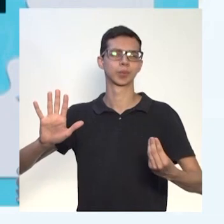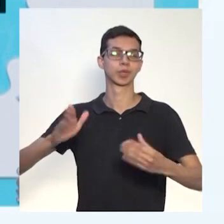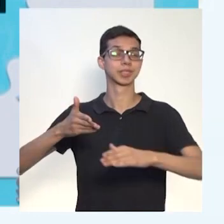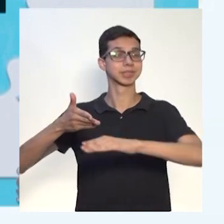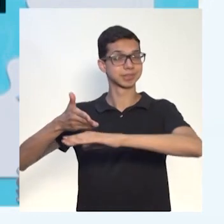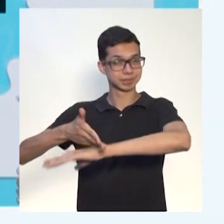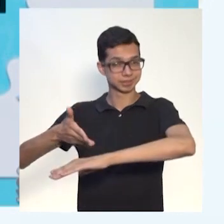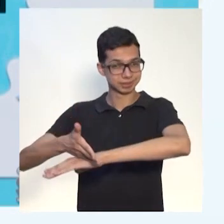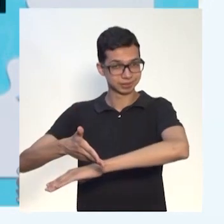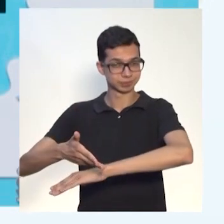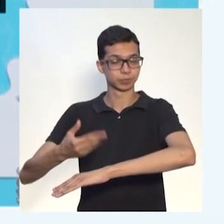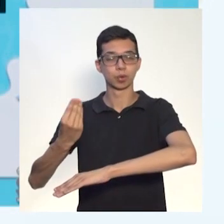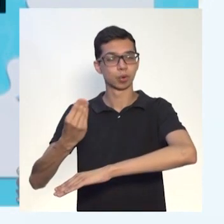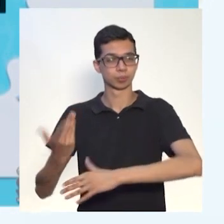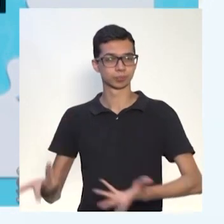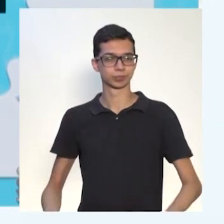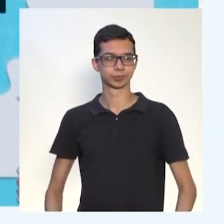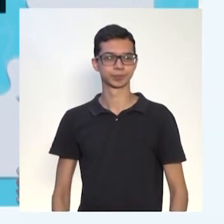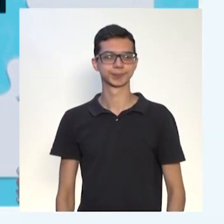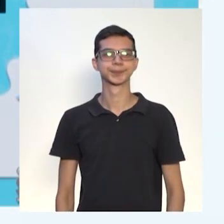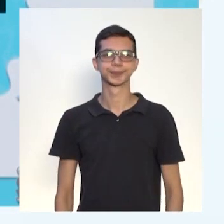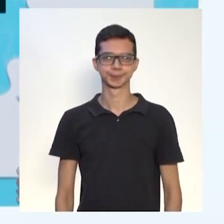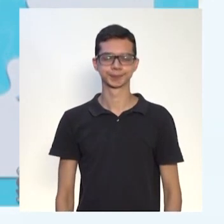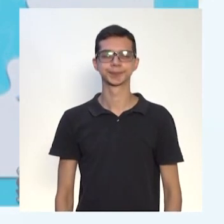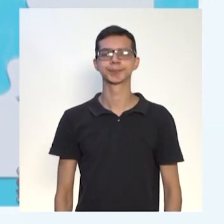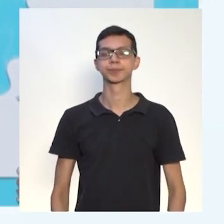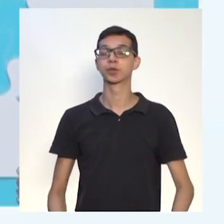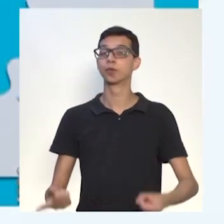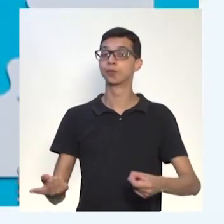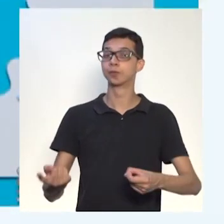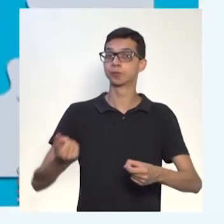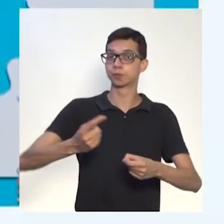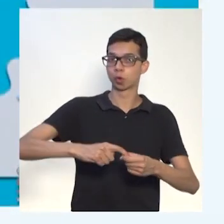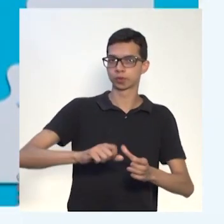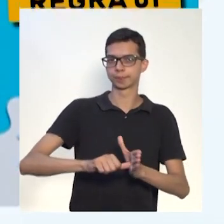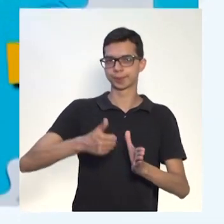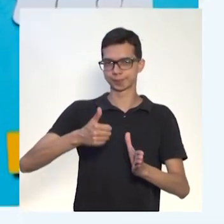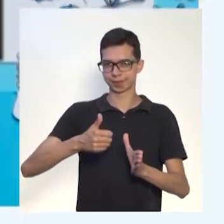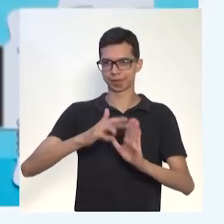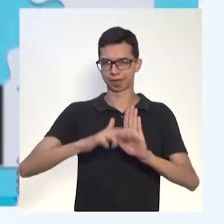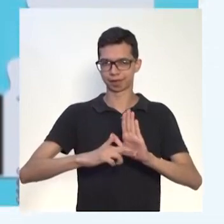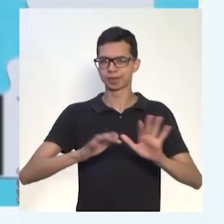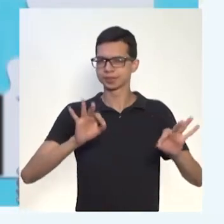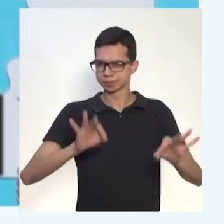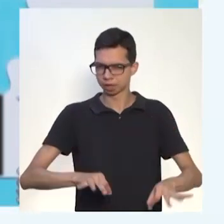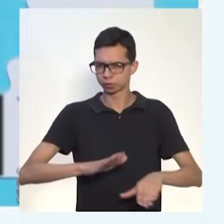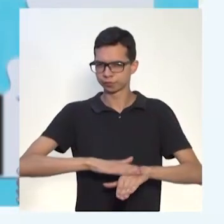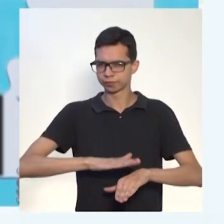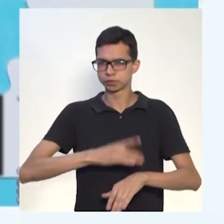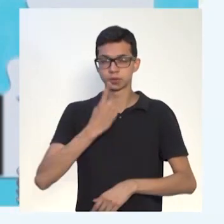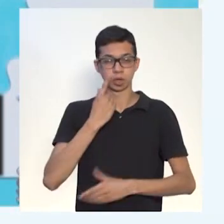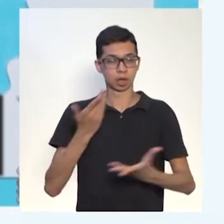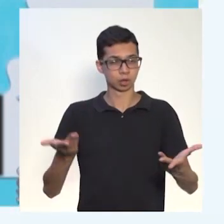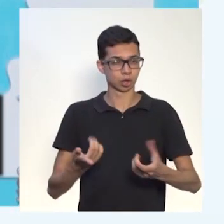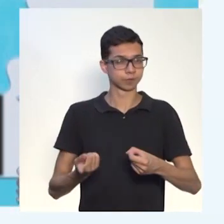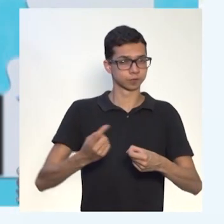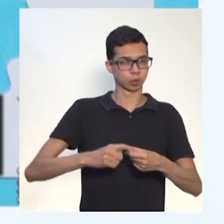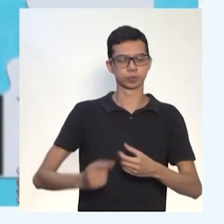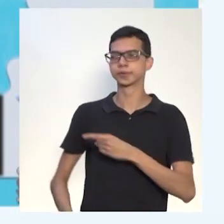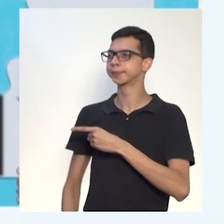Volta lá comigo na primeira. Para a gente ver se a gente fez certo. Volta lá comigo na primeira.